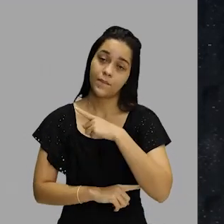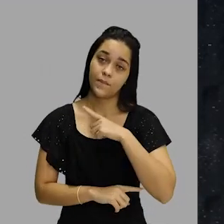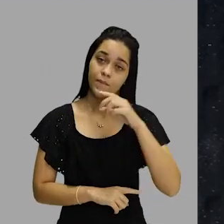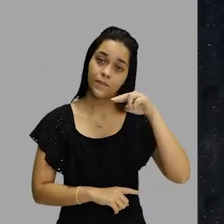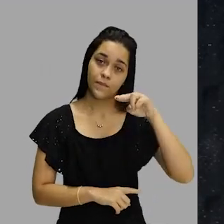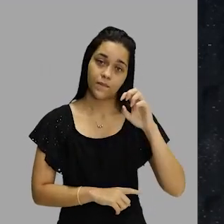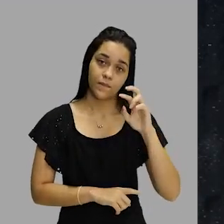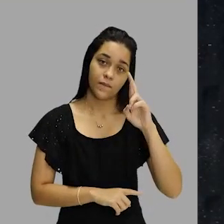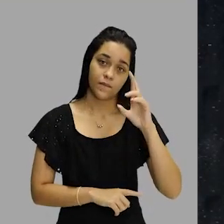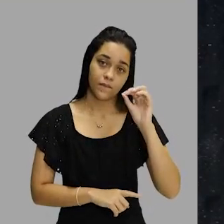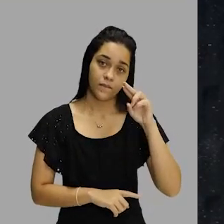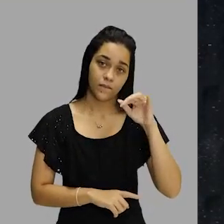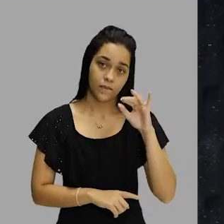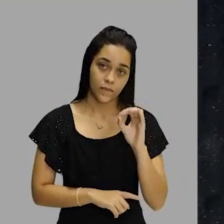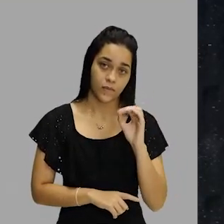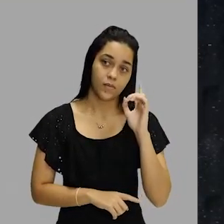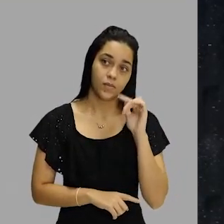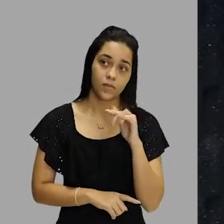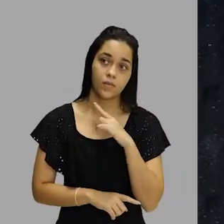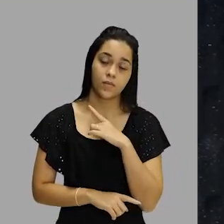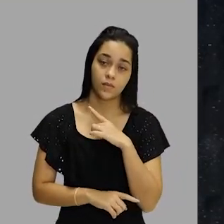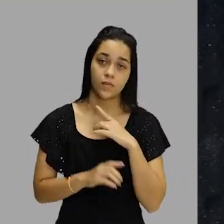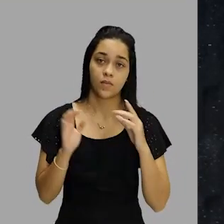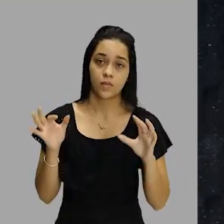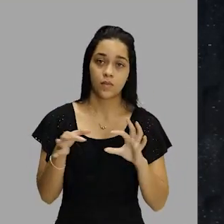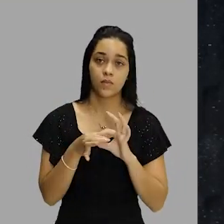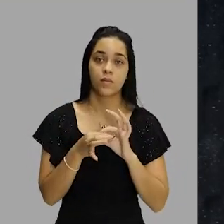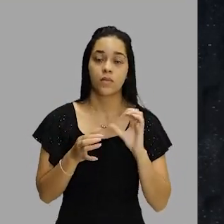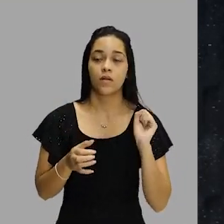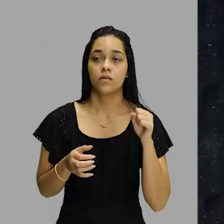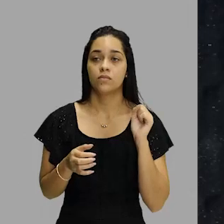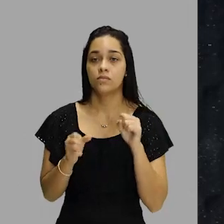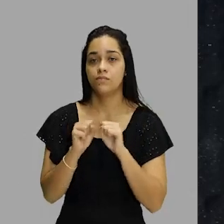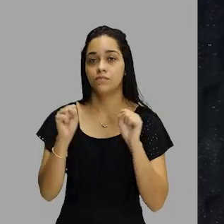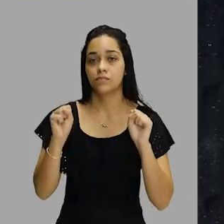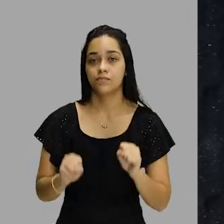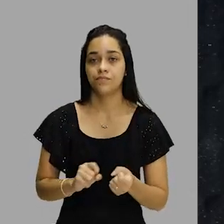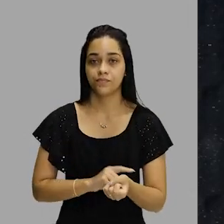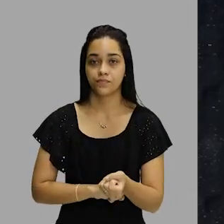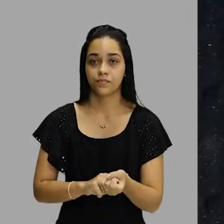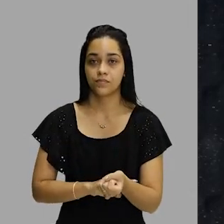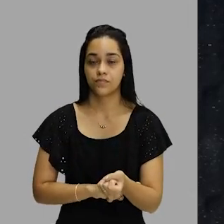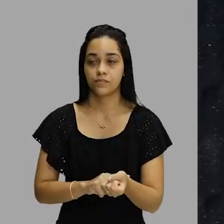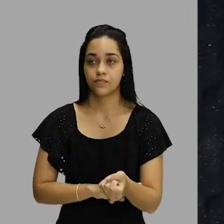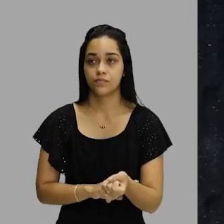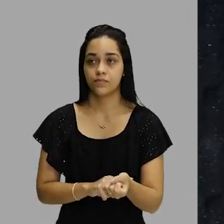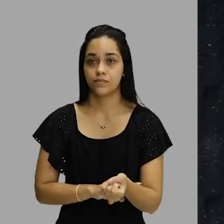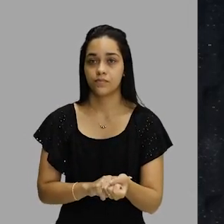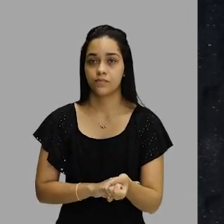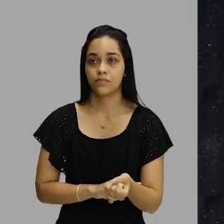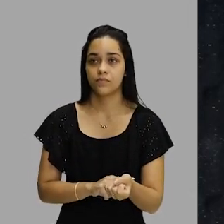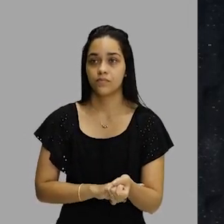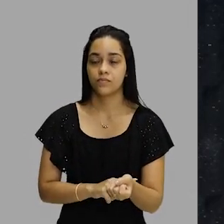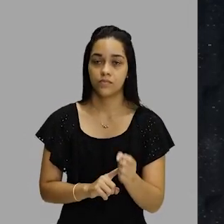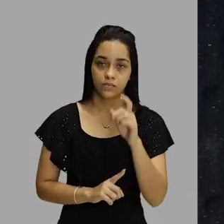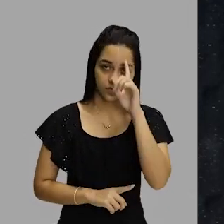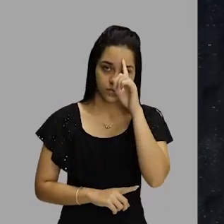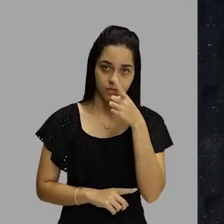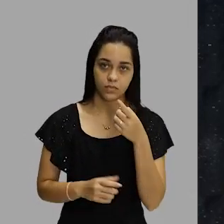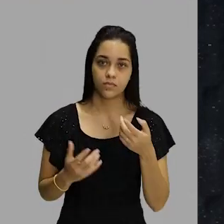neurônio. Esse neurônio, logicamente, ele está ligado ao sistema nervoso central. Então, o sistema nervoso central ele